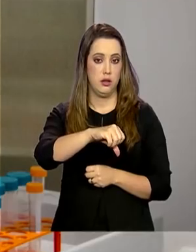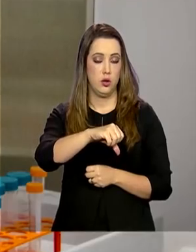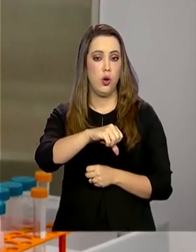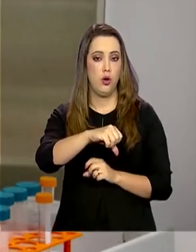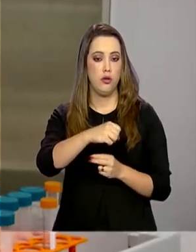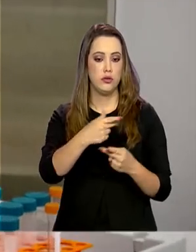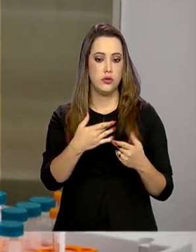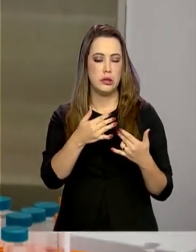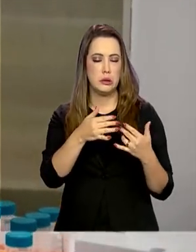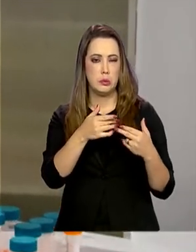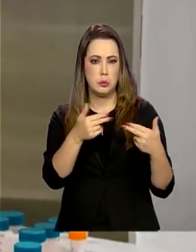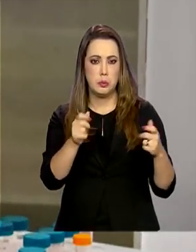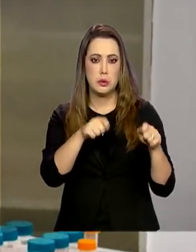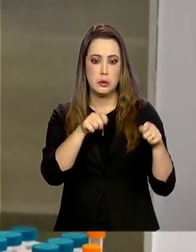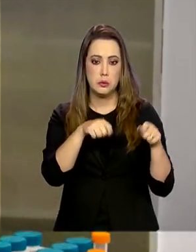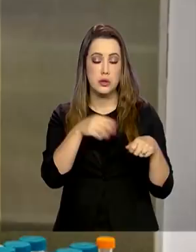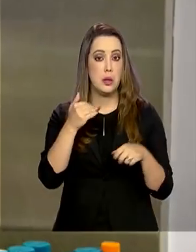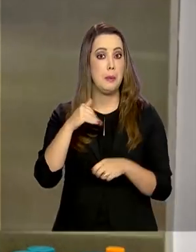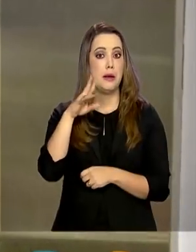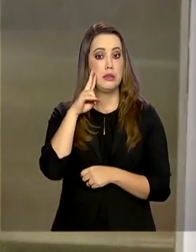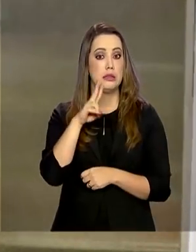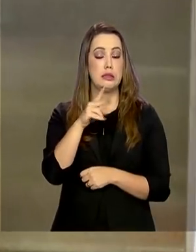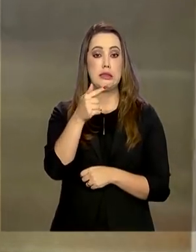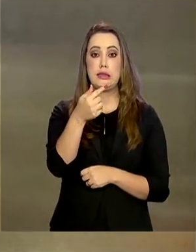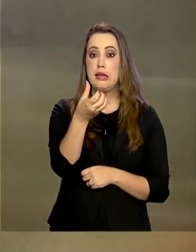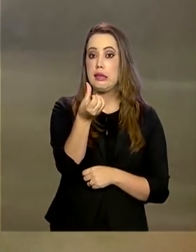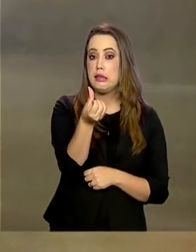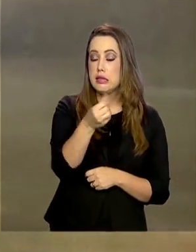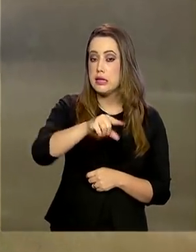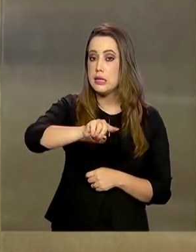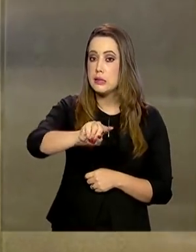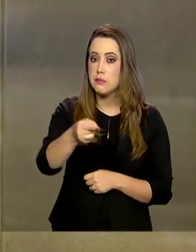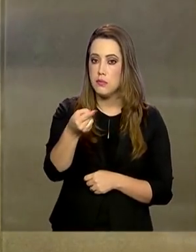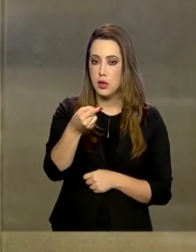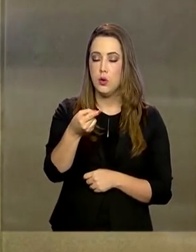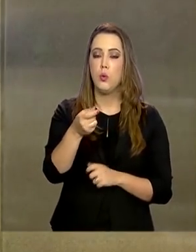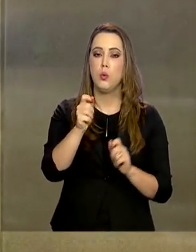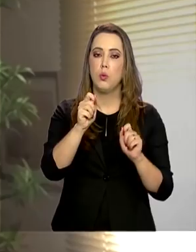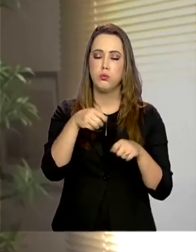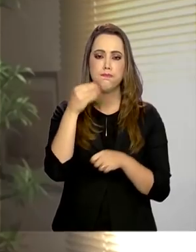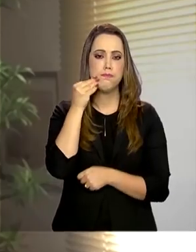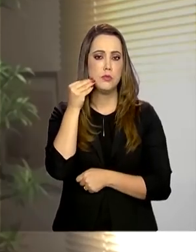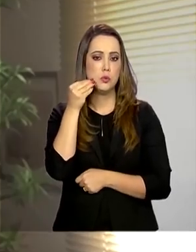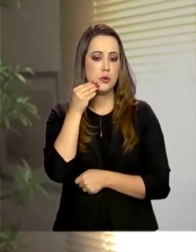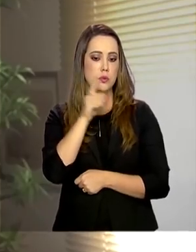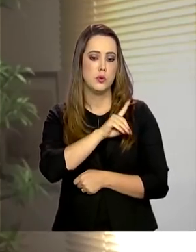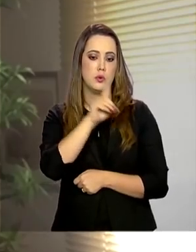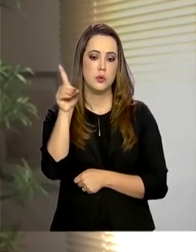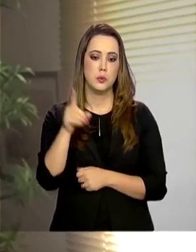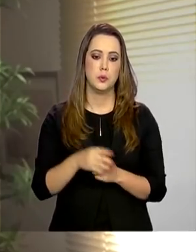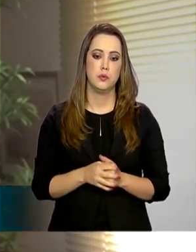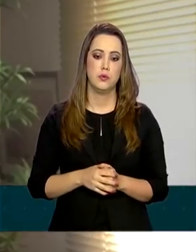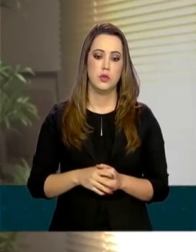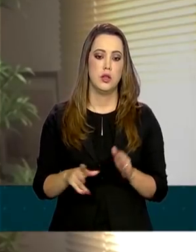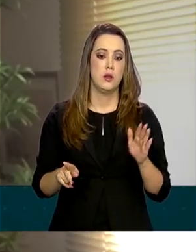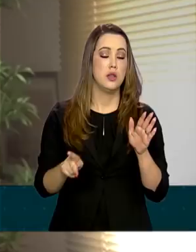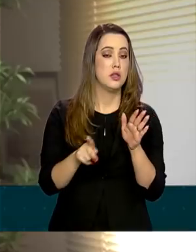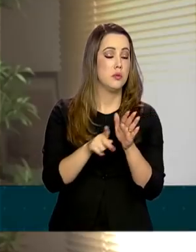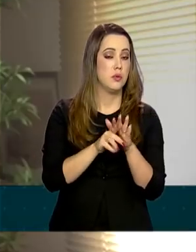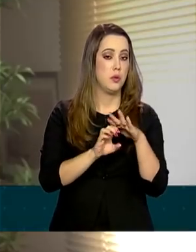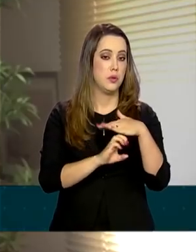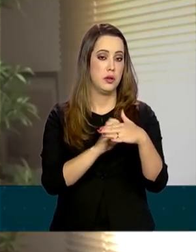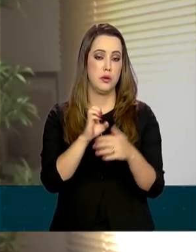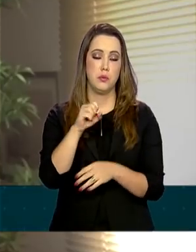equipamentos capazes de analisar mais de 76 mil amostras por dia os laboratórios pertencem a